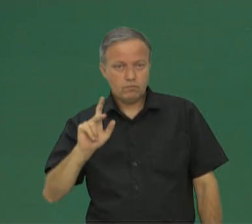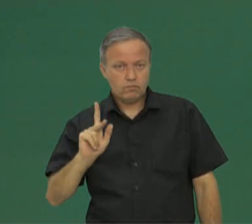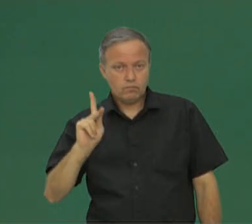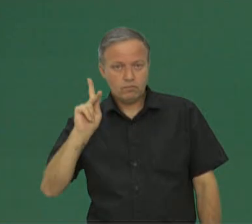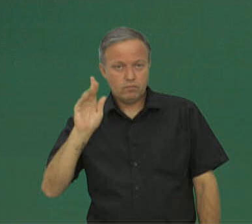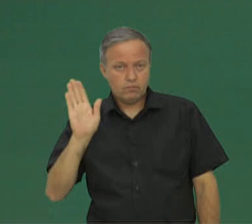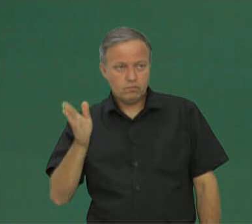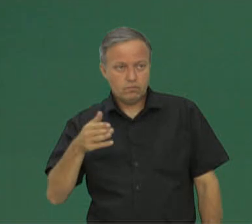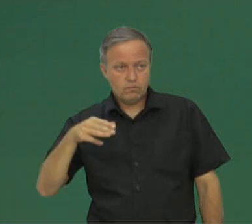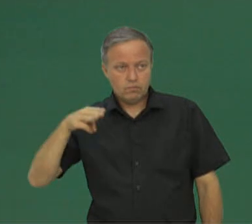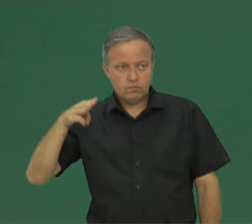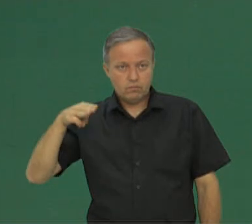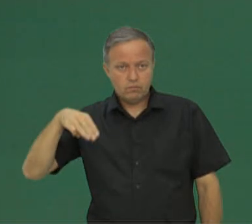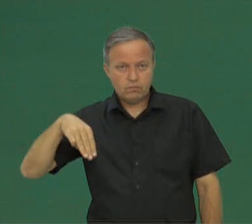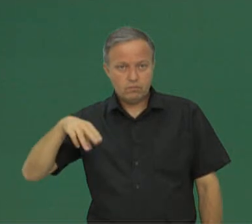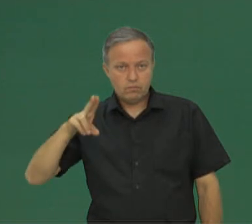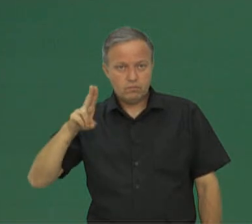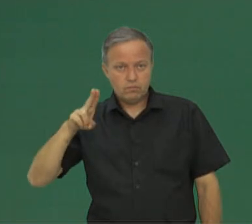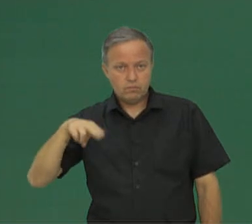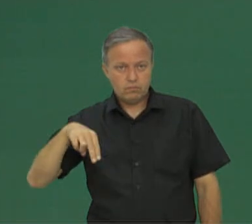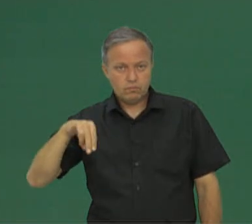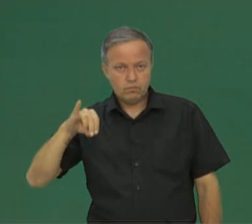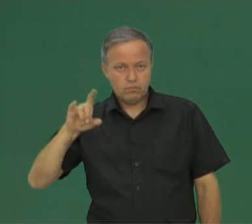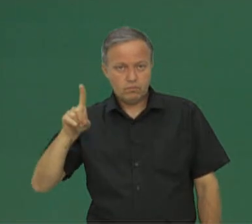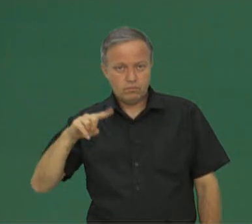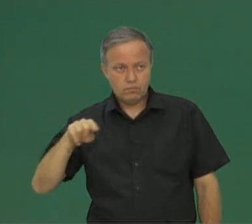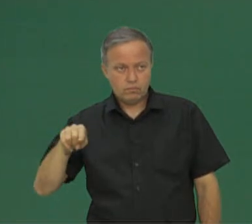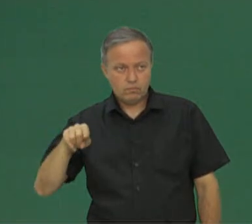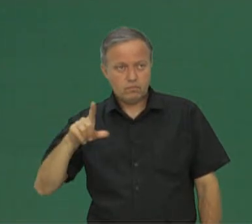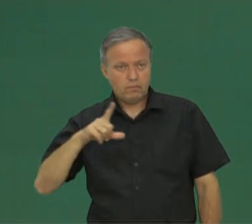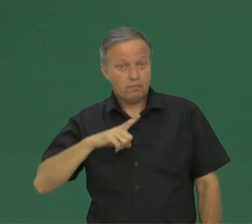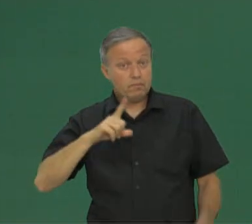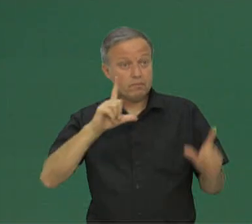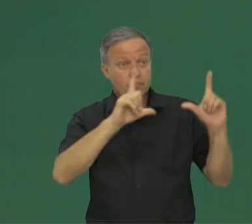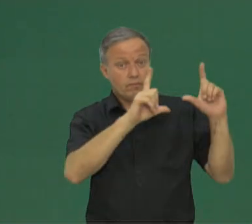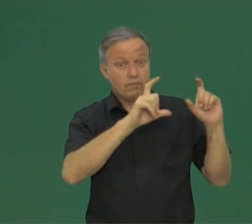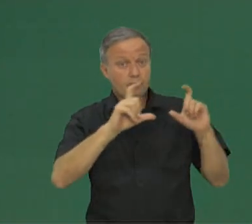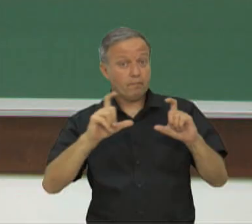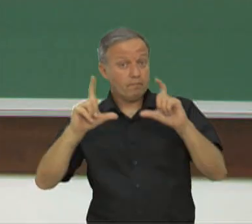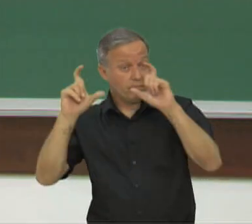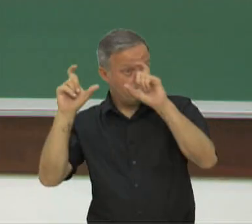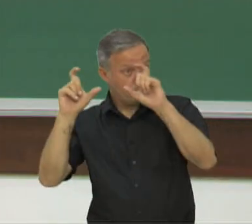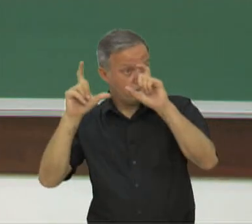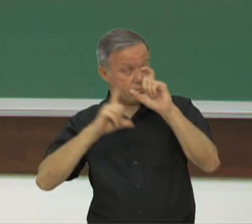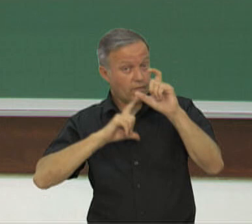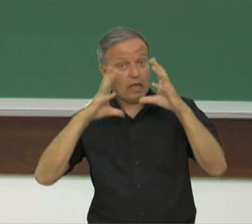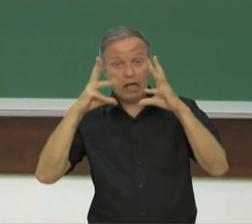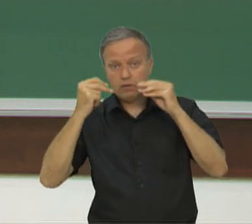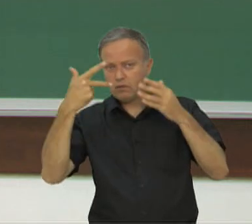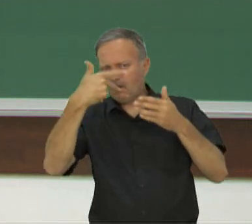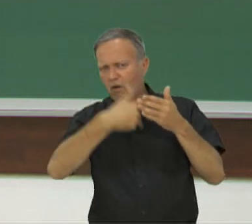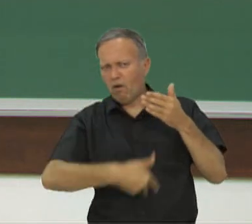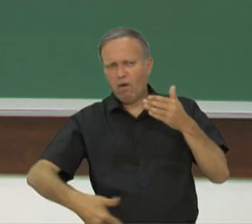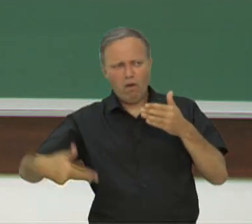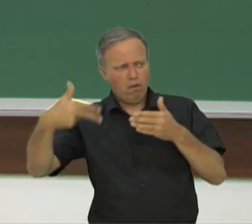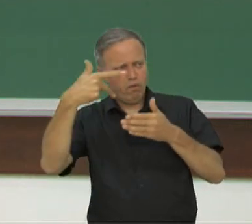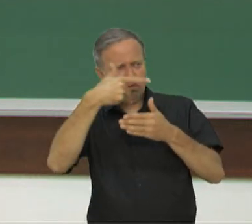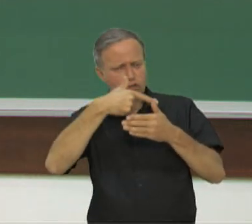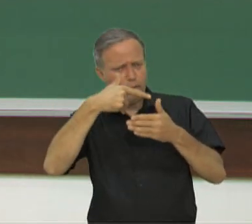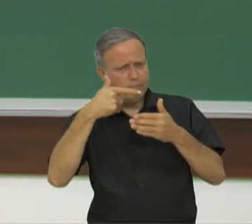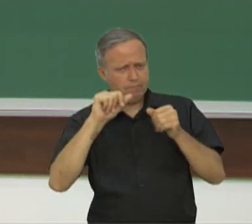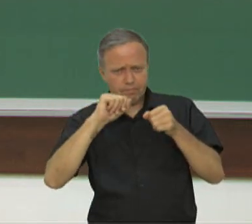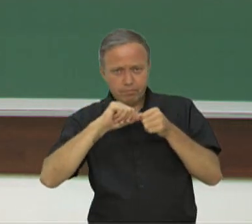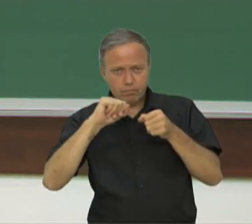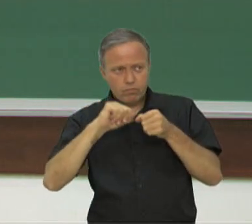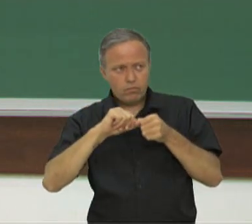efêmera. Vamos ver? Muito bem. O Vicky Muniz, pessoal, ele faz toda a obra dele, ele